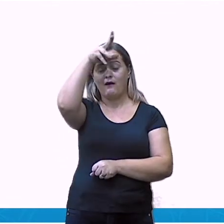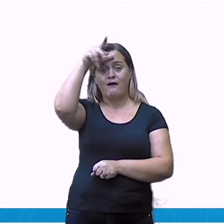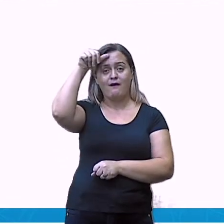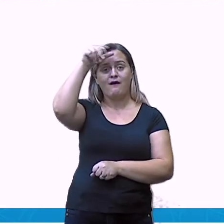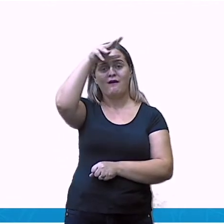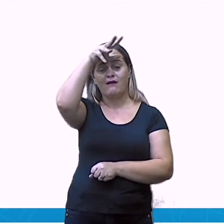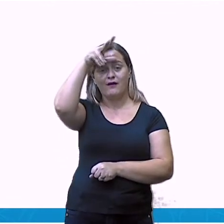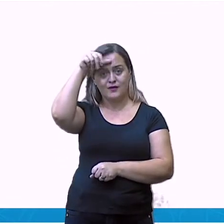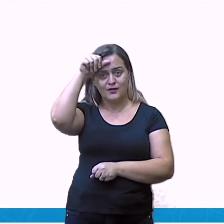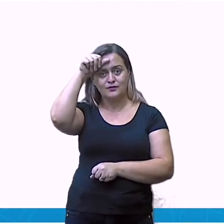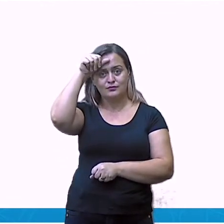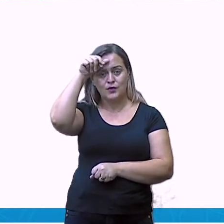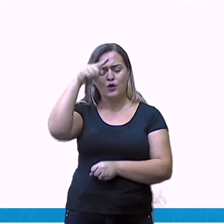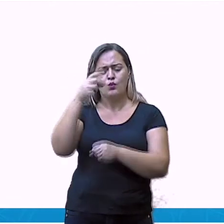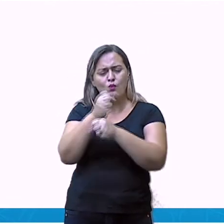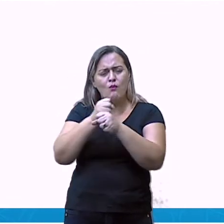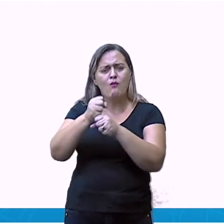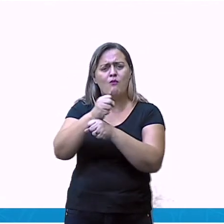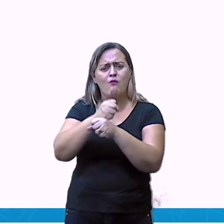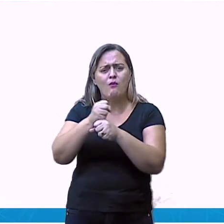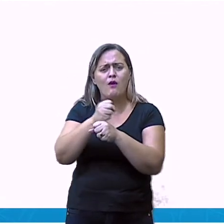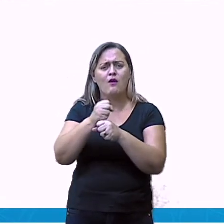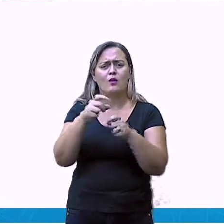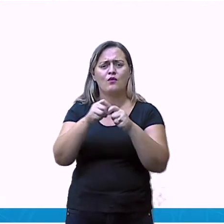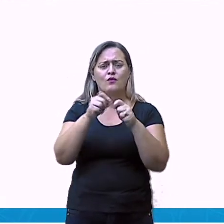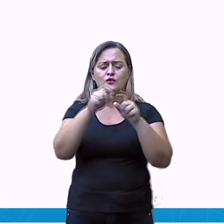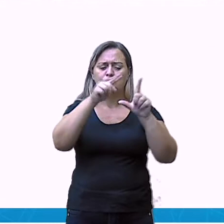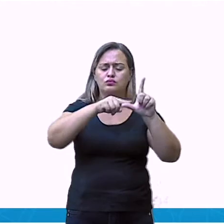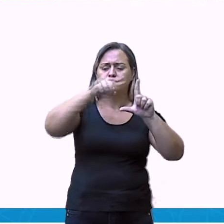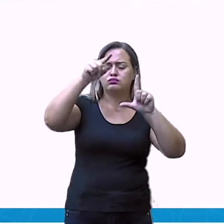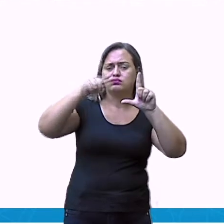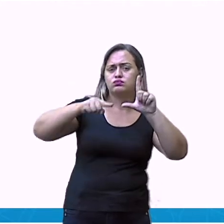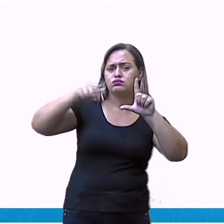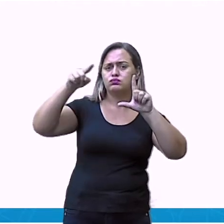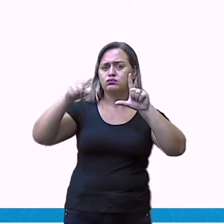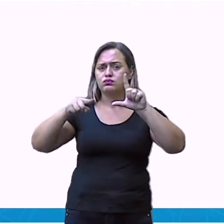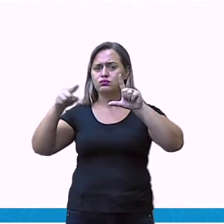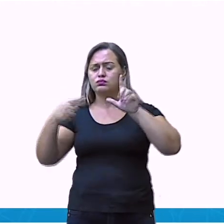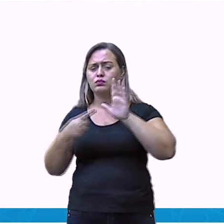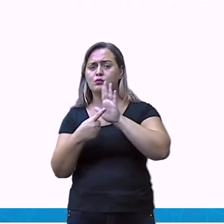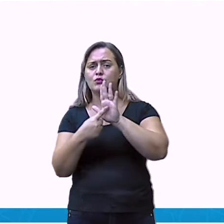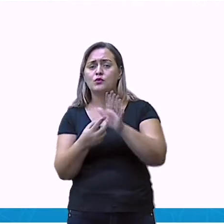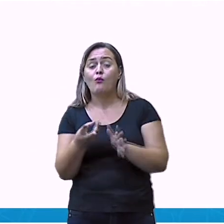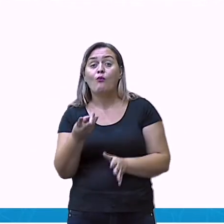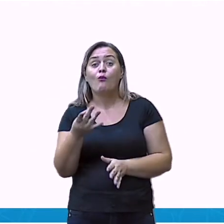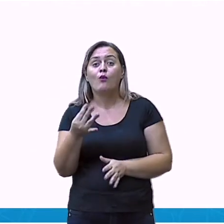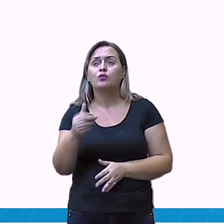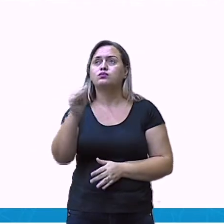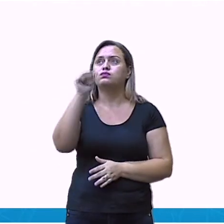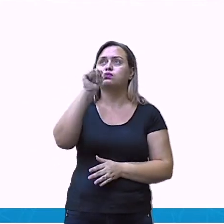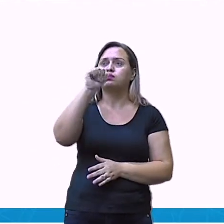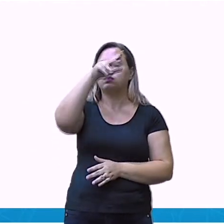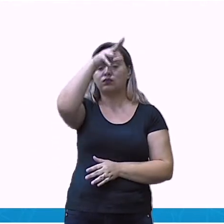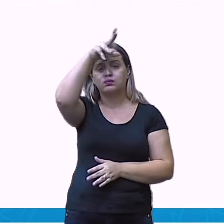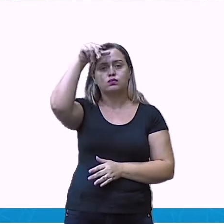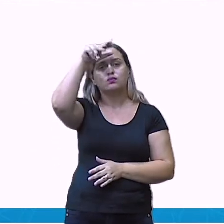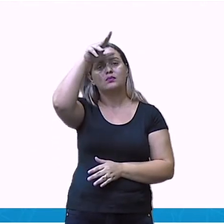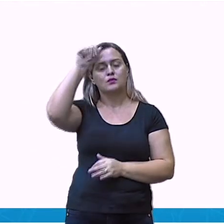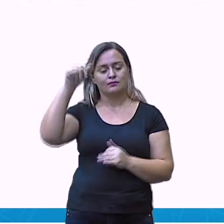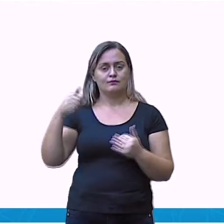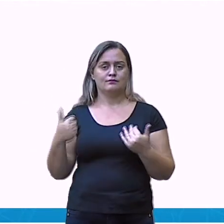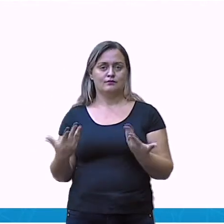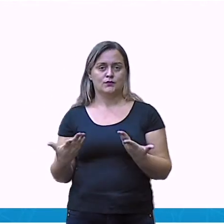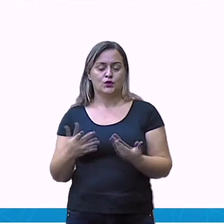gráfico representando o número em litros de refrigerantes consumidos por ele em cada mês. Então, neste gráfico aqui, nós temos